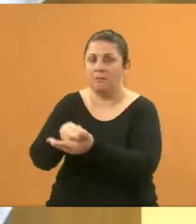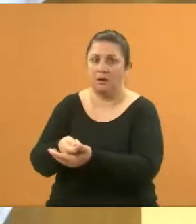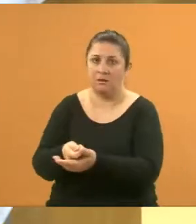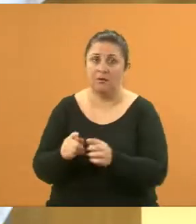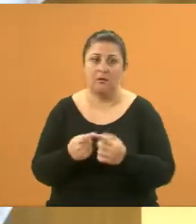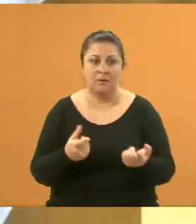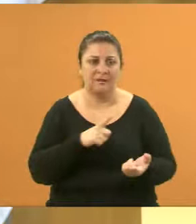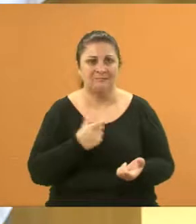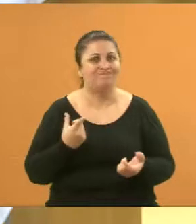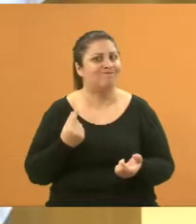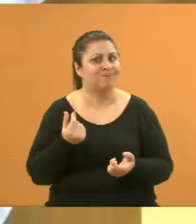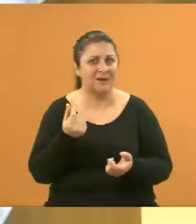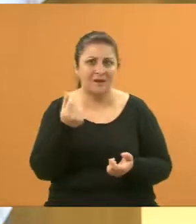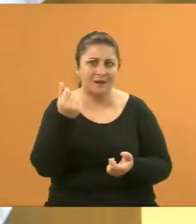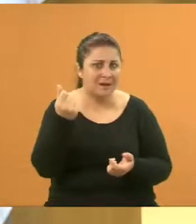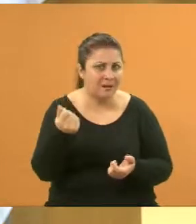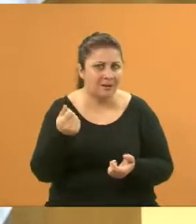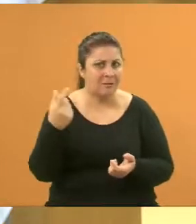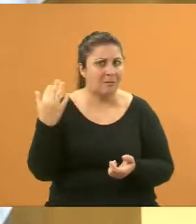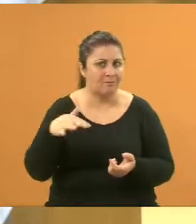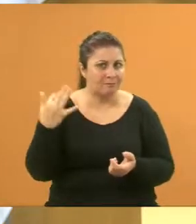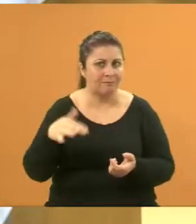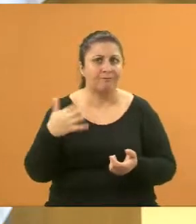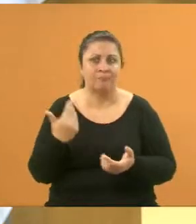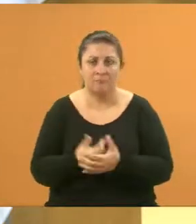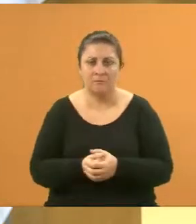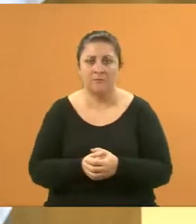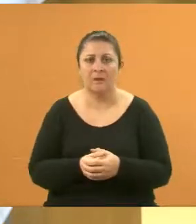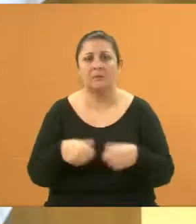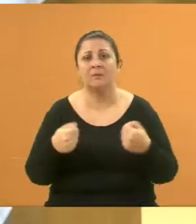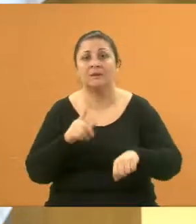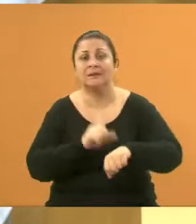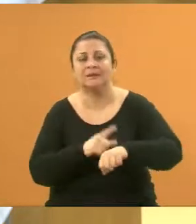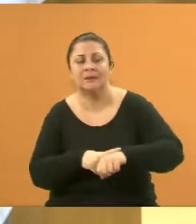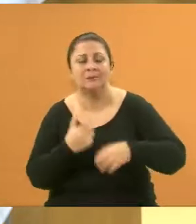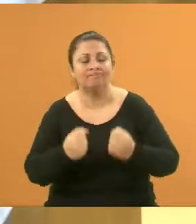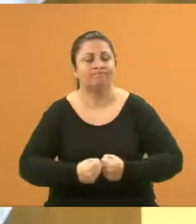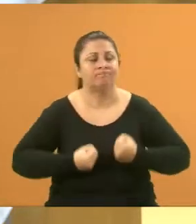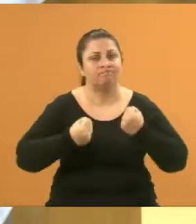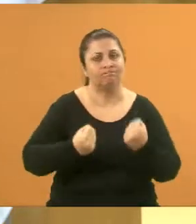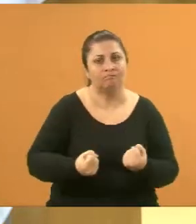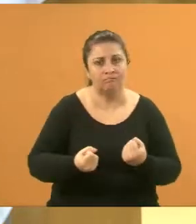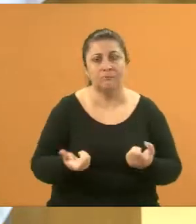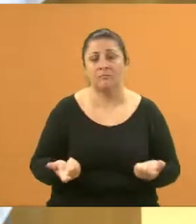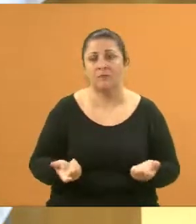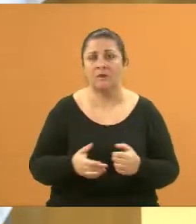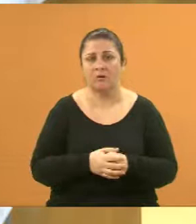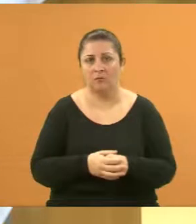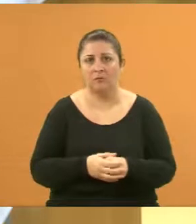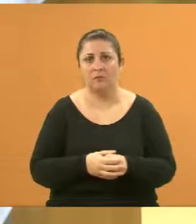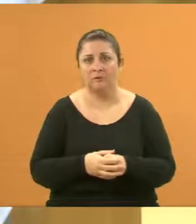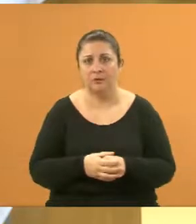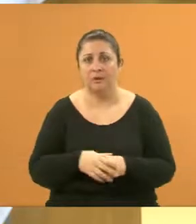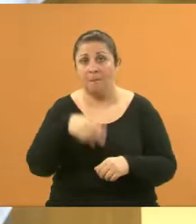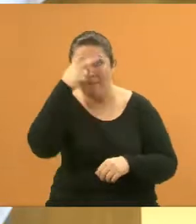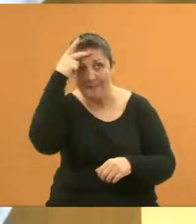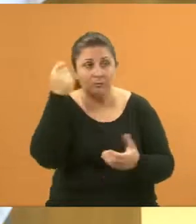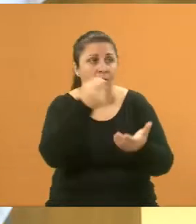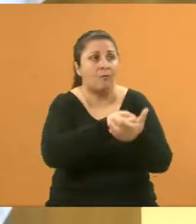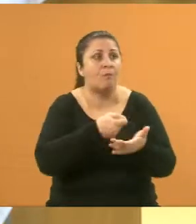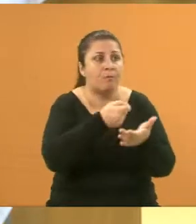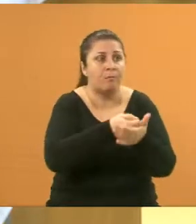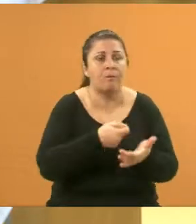alto, fugindo de mera pecúnia e exigindo tempo, esforço e disponibilidade de mão de obra,